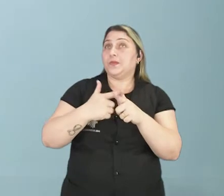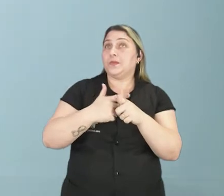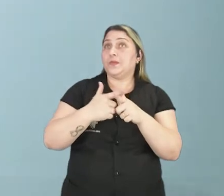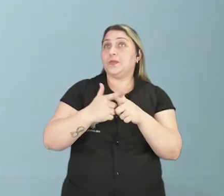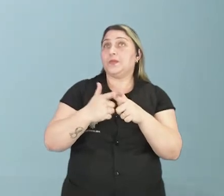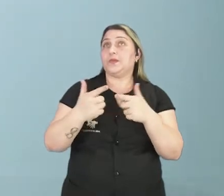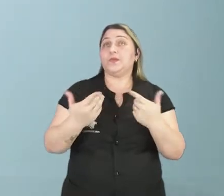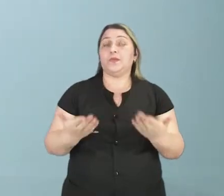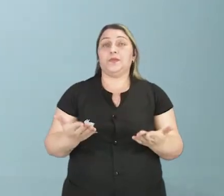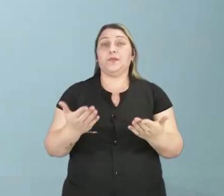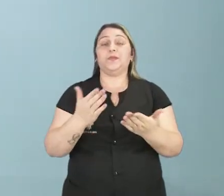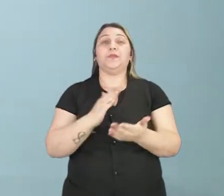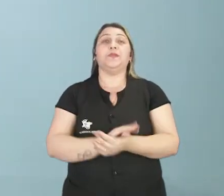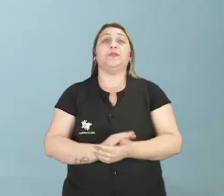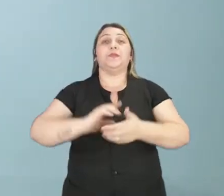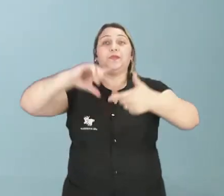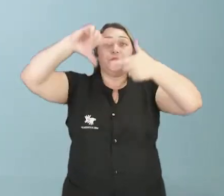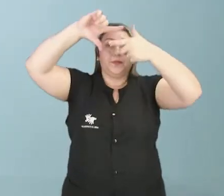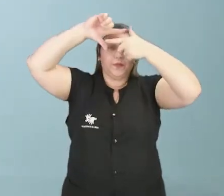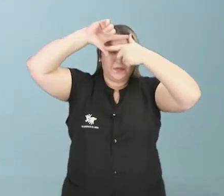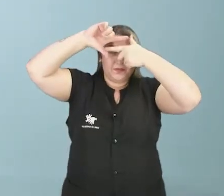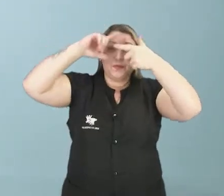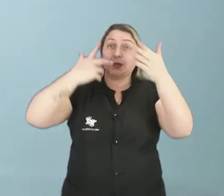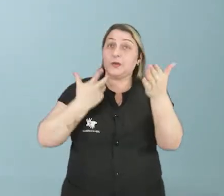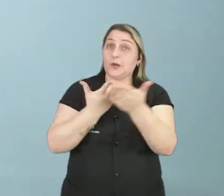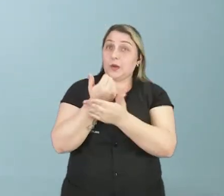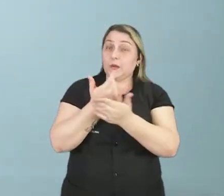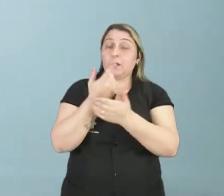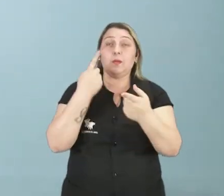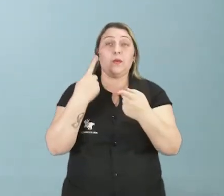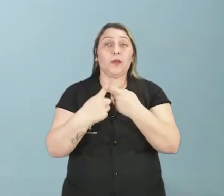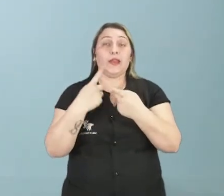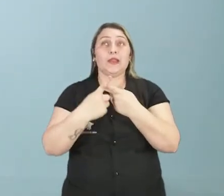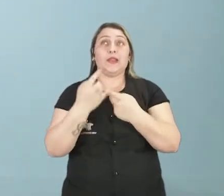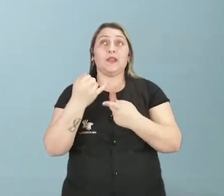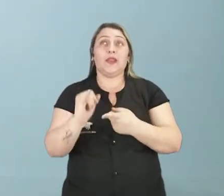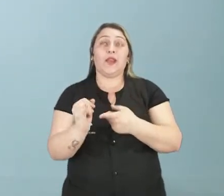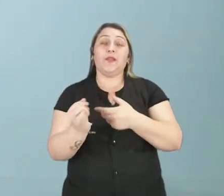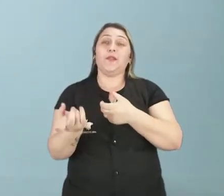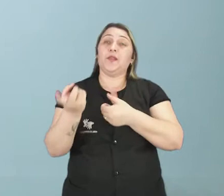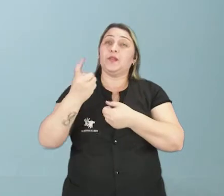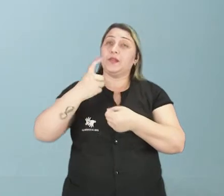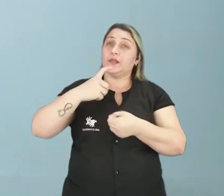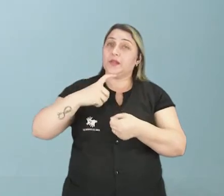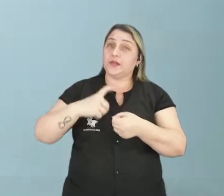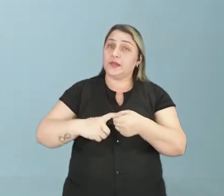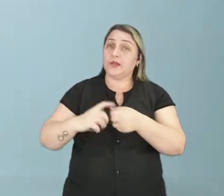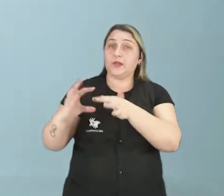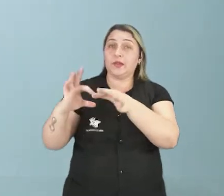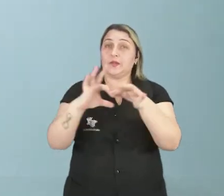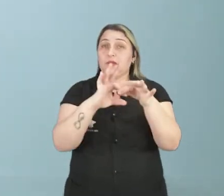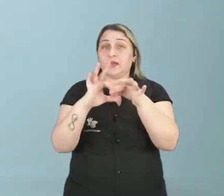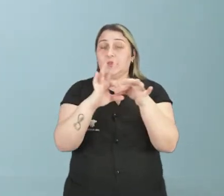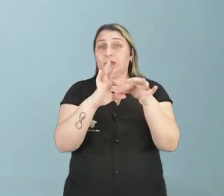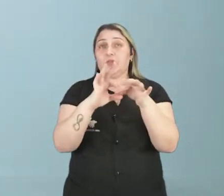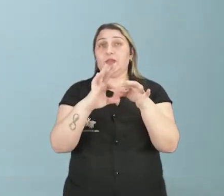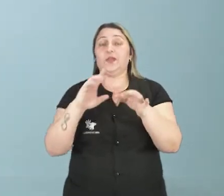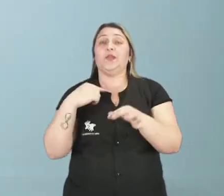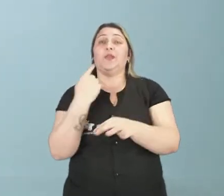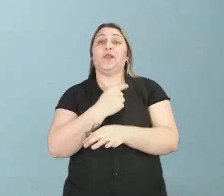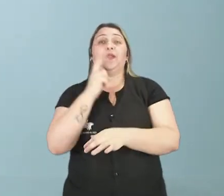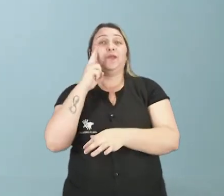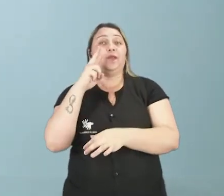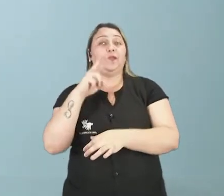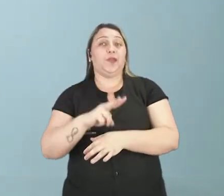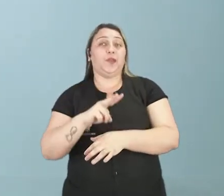falar sobre alienação no consumo, porque se a gente voltar e fazer uma contextualização, a gente vai